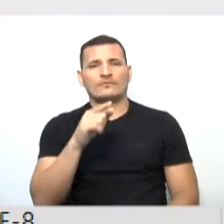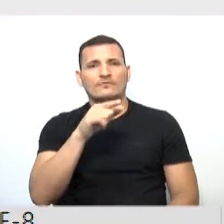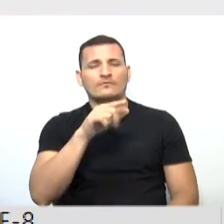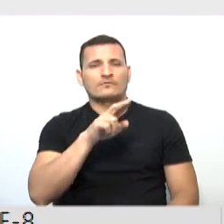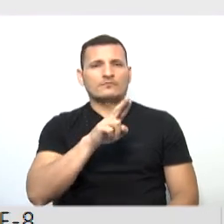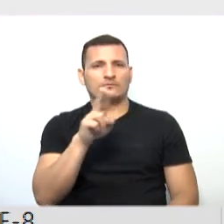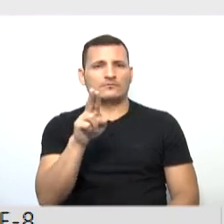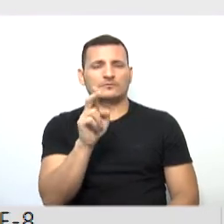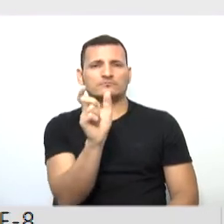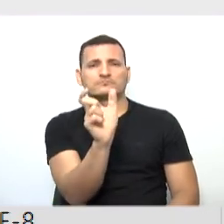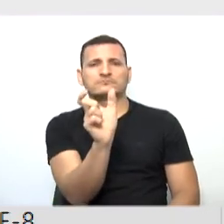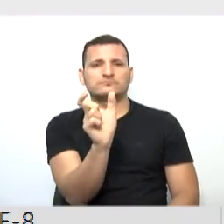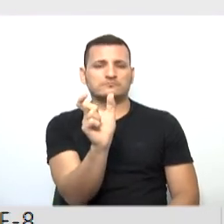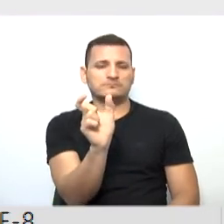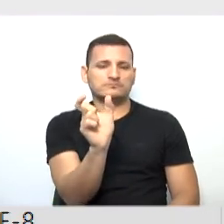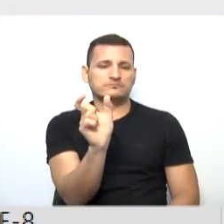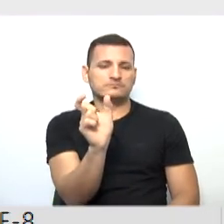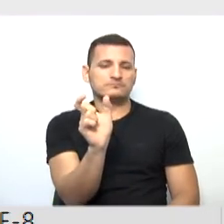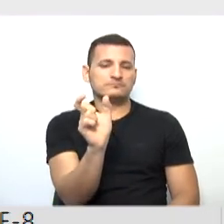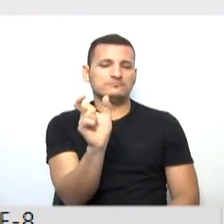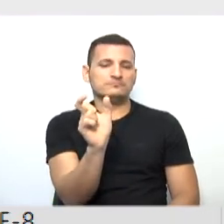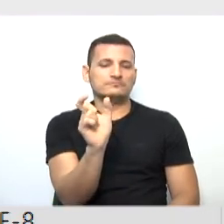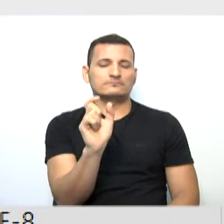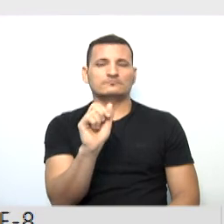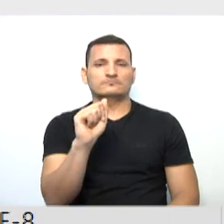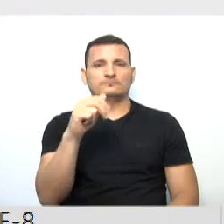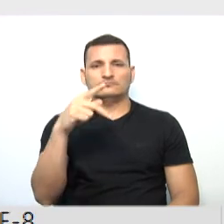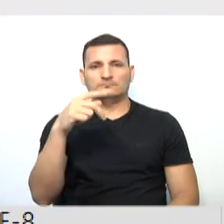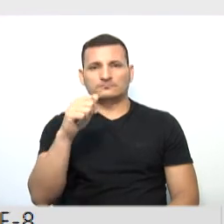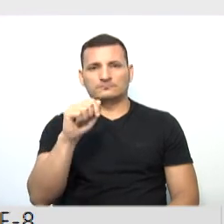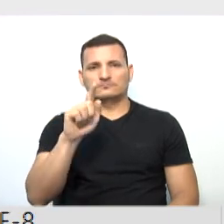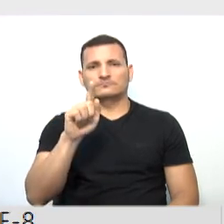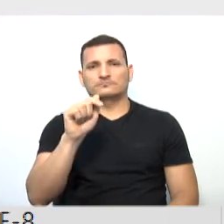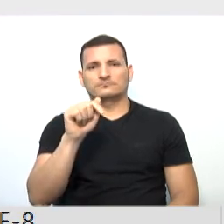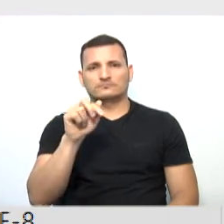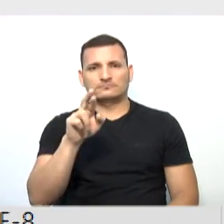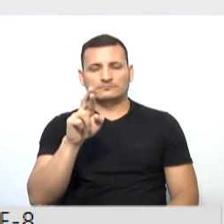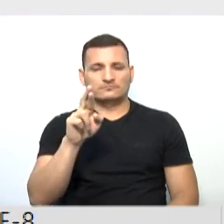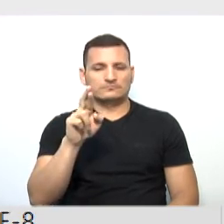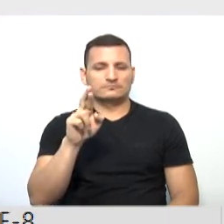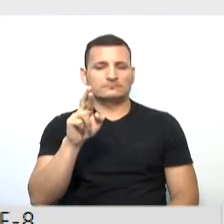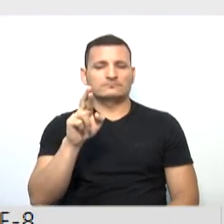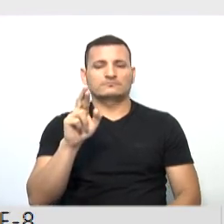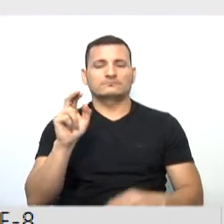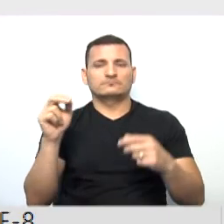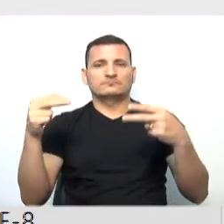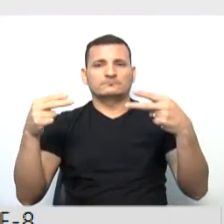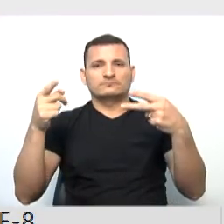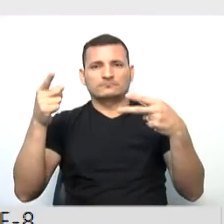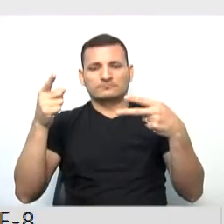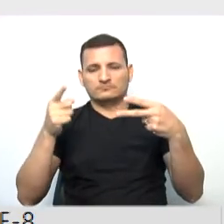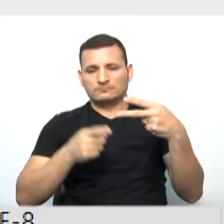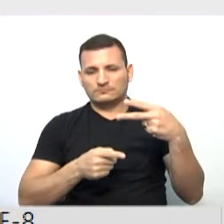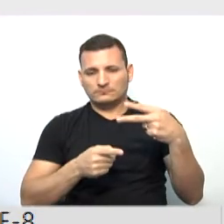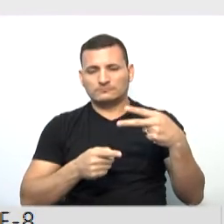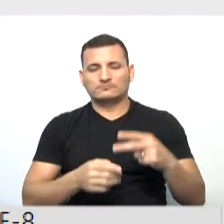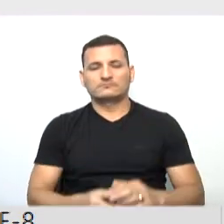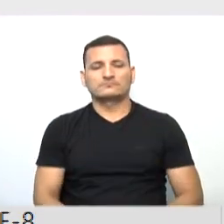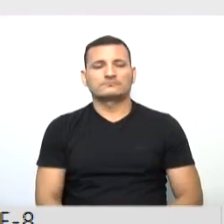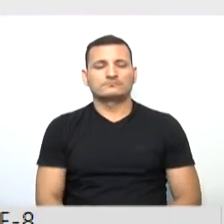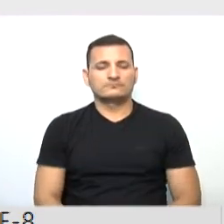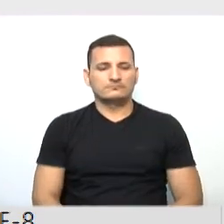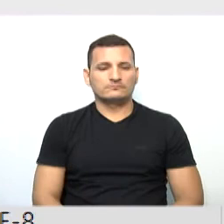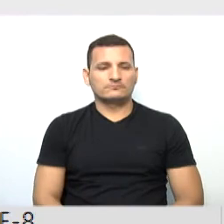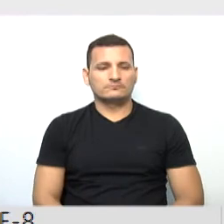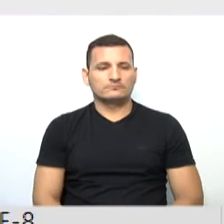estar aparecendo nele? Apagar. Fecha a nossa tag